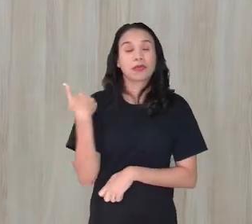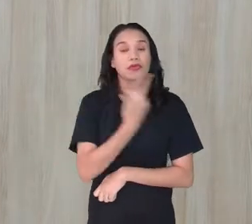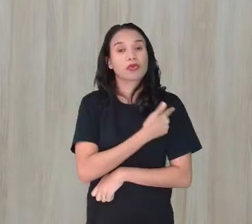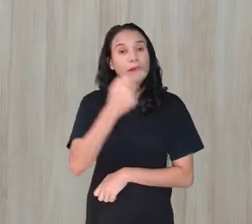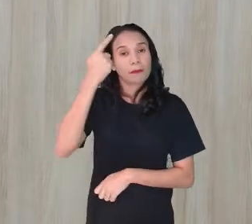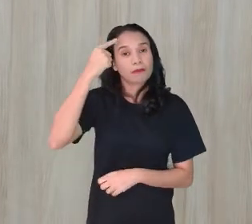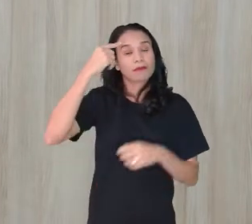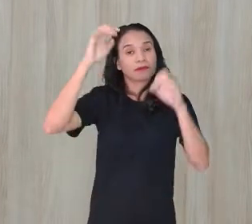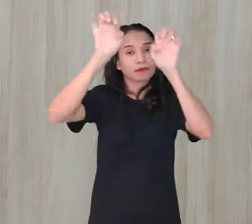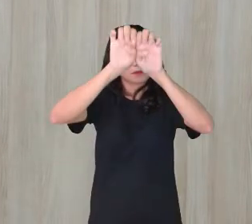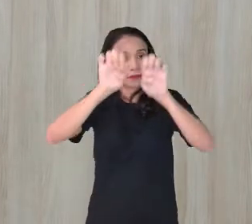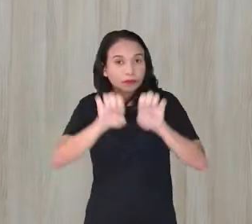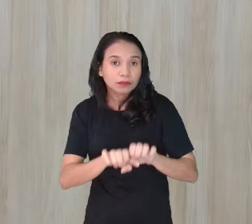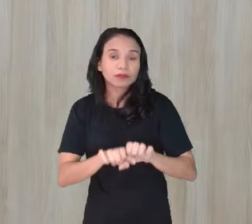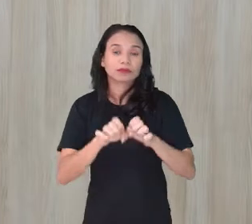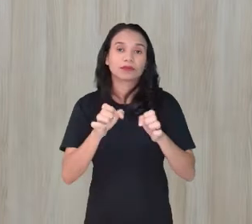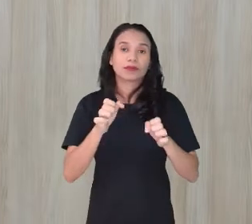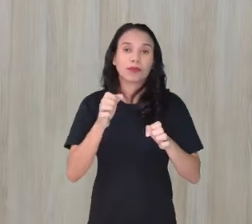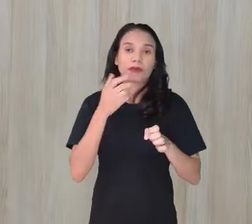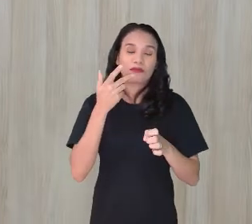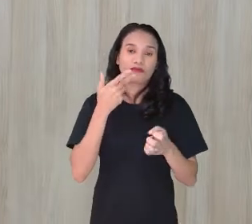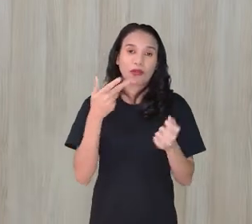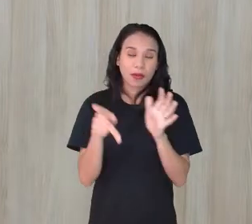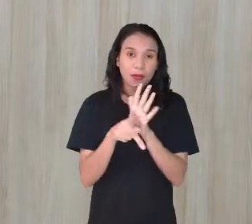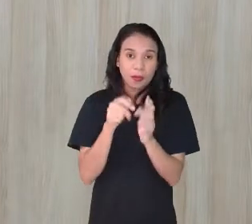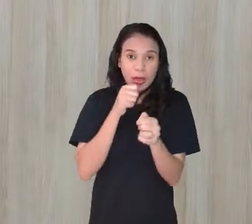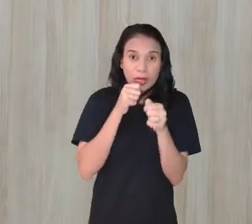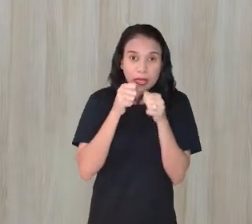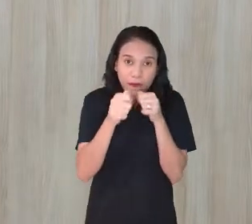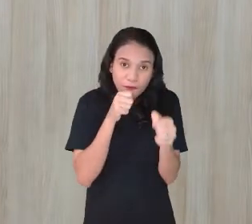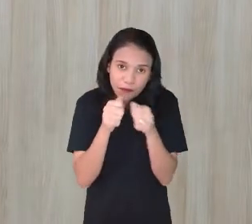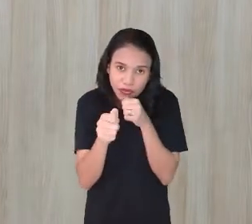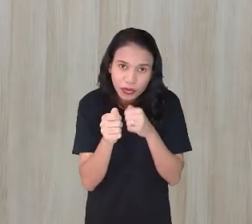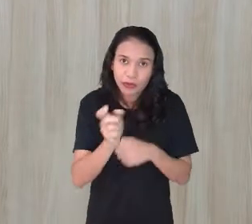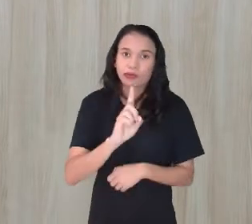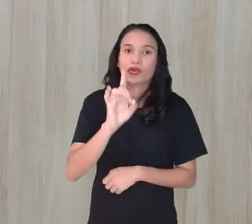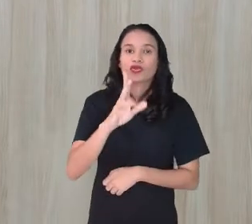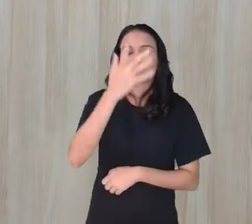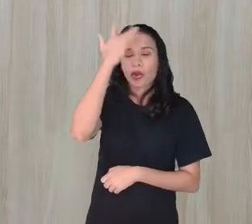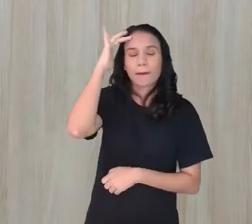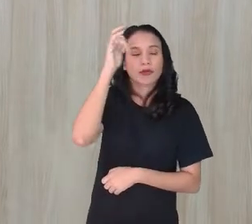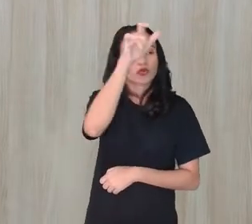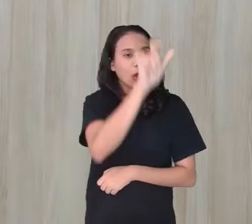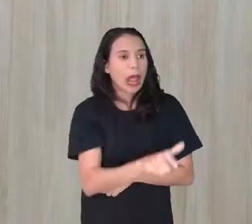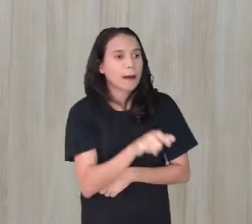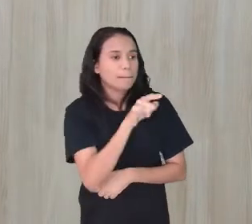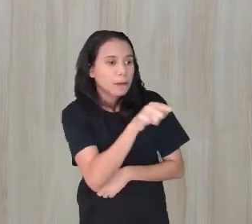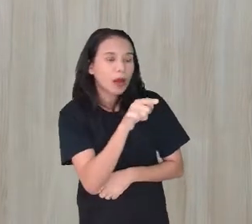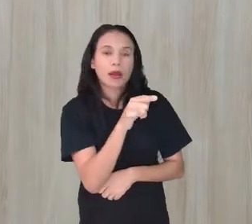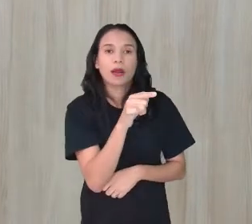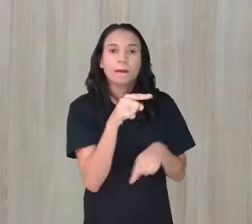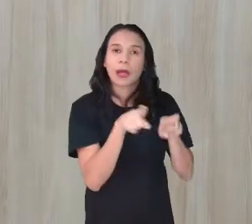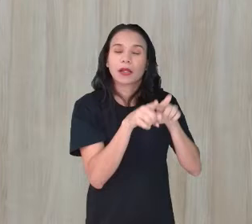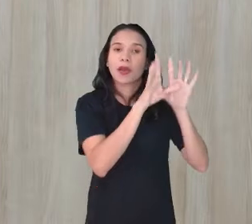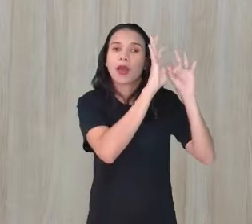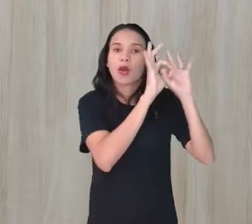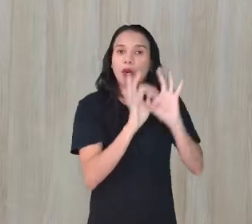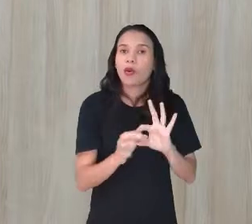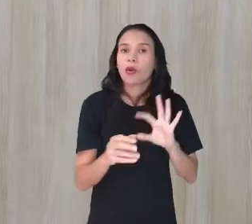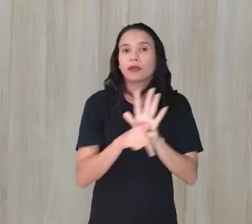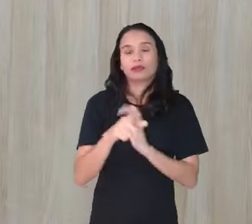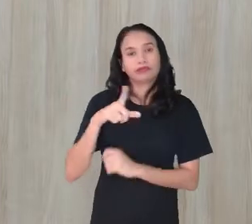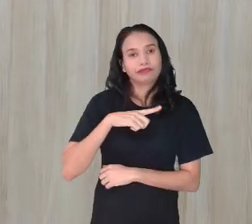na estrutura, né? Quando a gente fala em entrevista, a gente não está falando só do entrevistado, mas a gente está falando do contexto em que ela vai